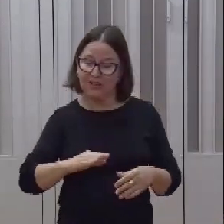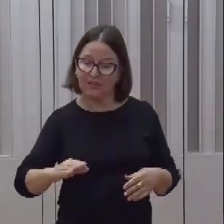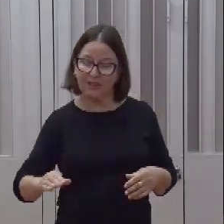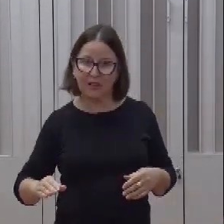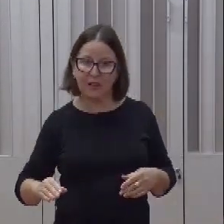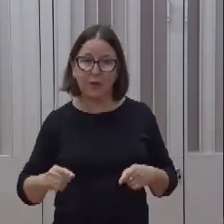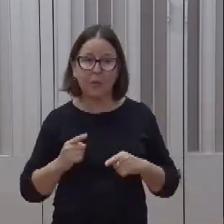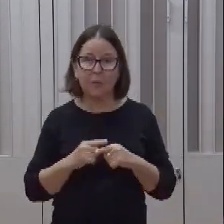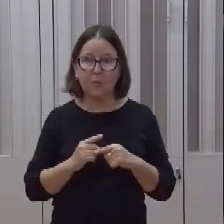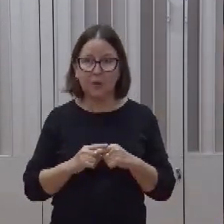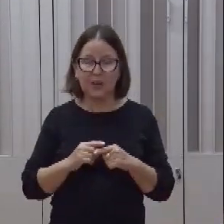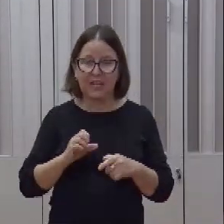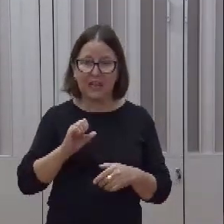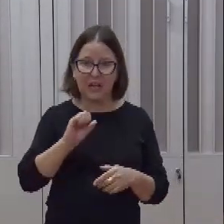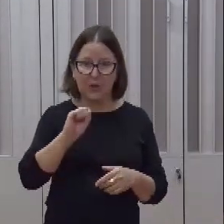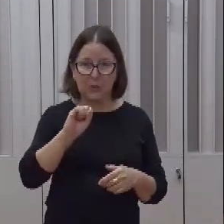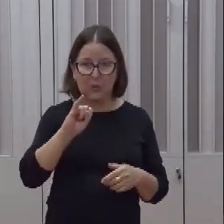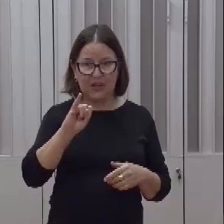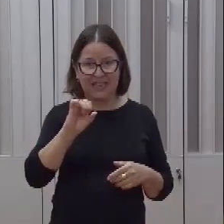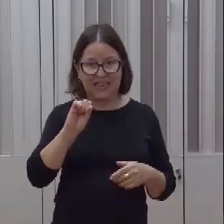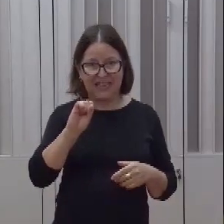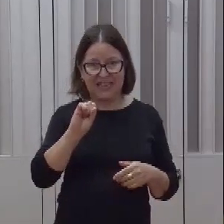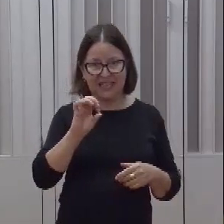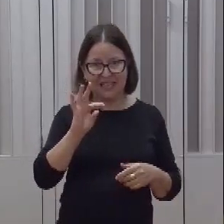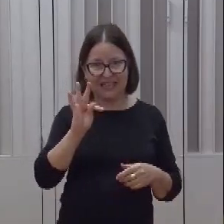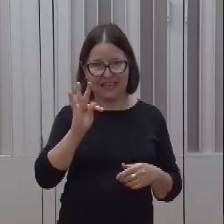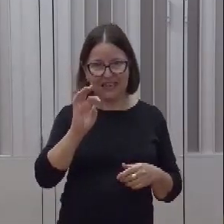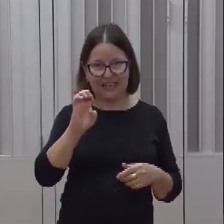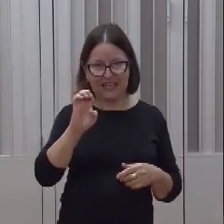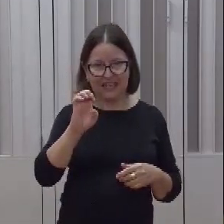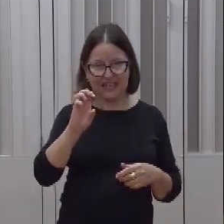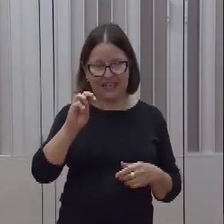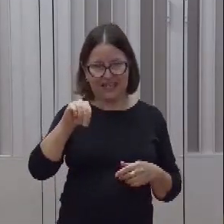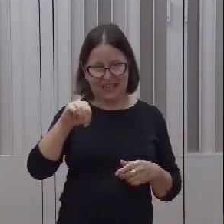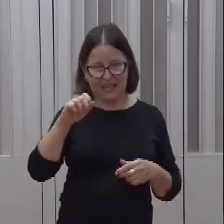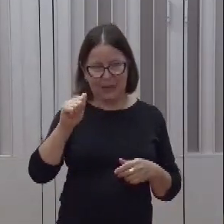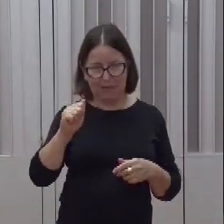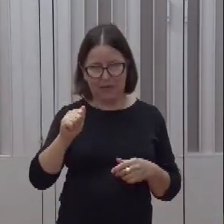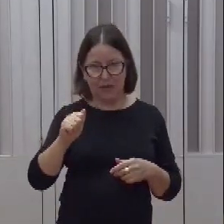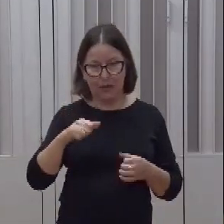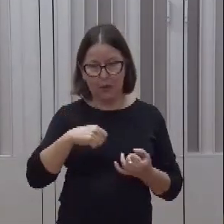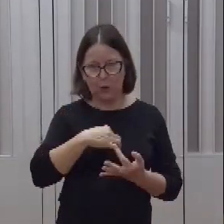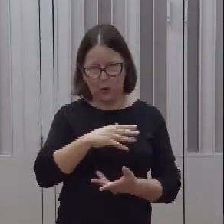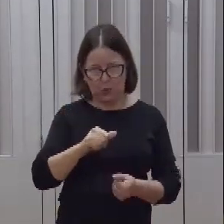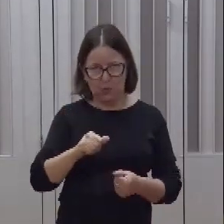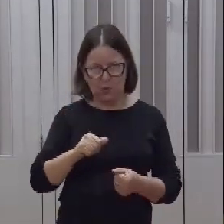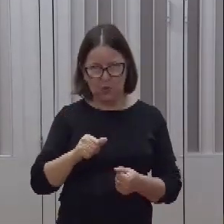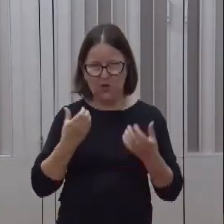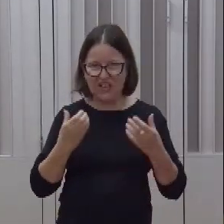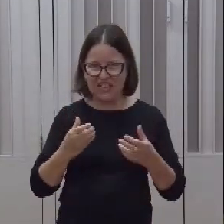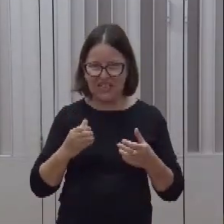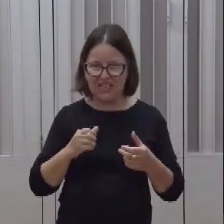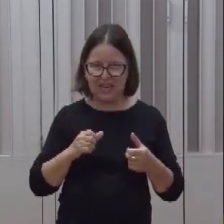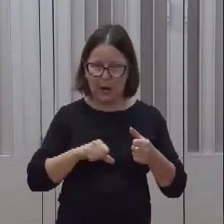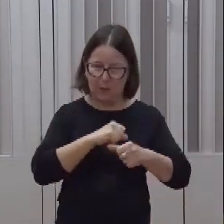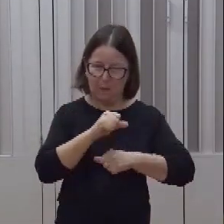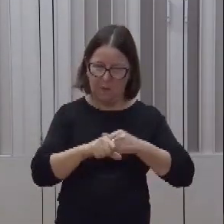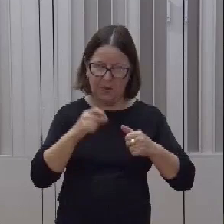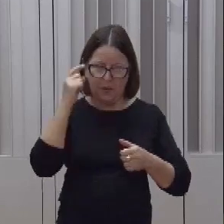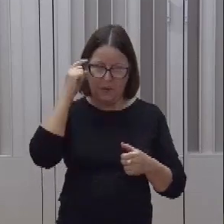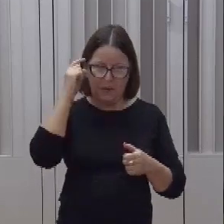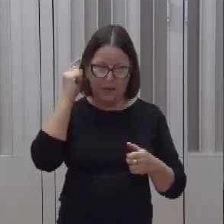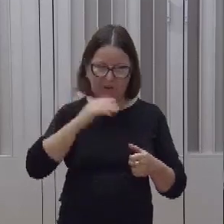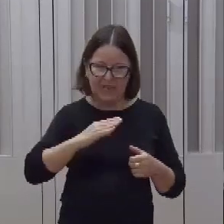desconstruídos por esse sistema mundano, fazendo com que o pensamento das crianças se torne um